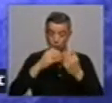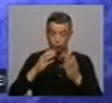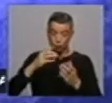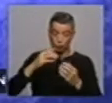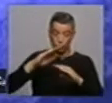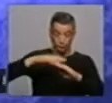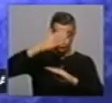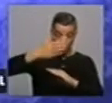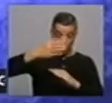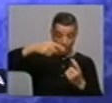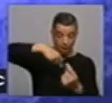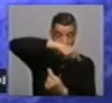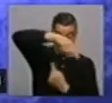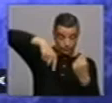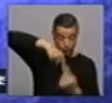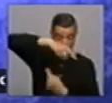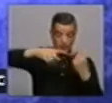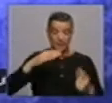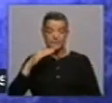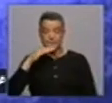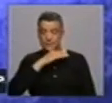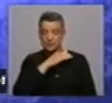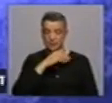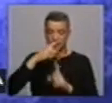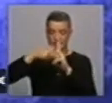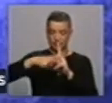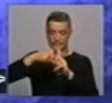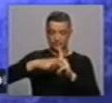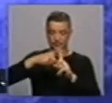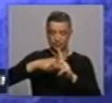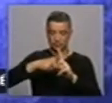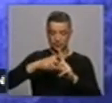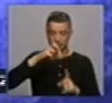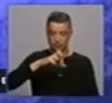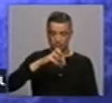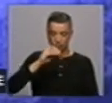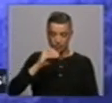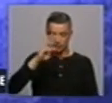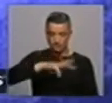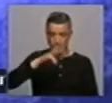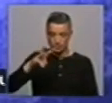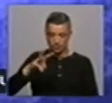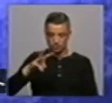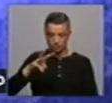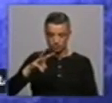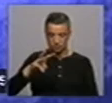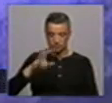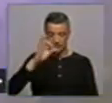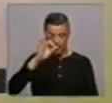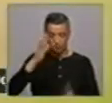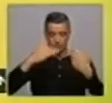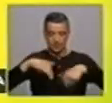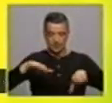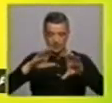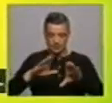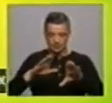desta frente fria, está a uma temperatura de cerca de 80 milhões de graus. E por isso é que os astrónomos, meio a